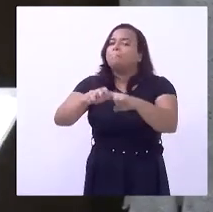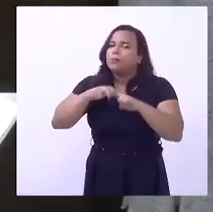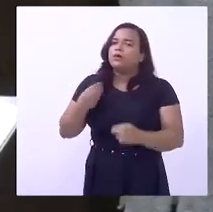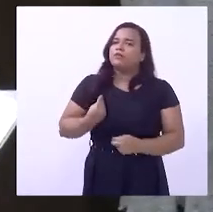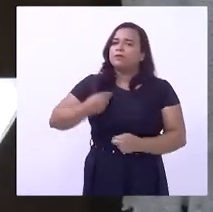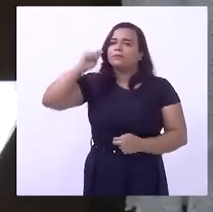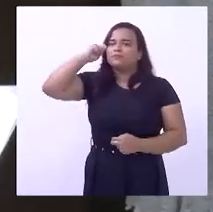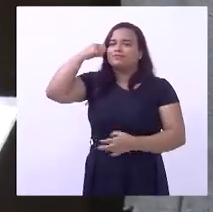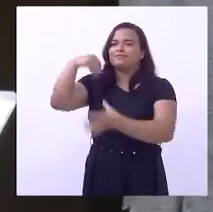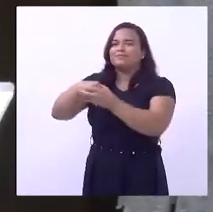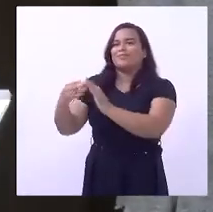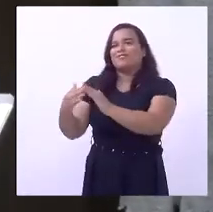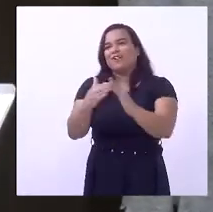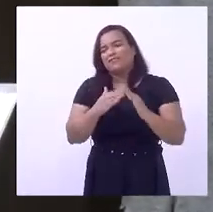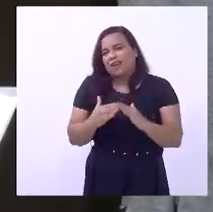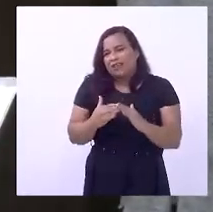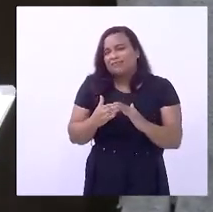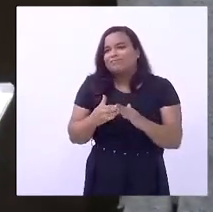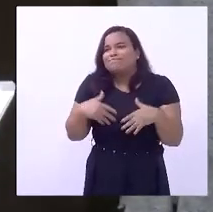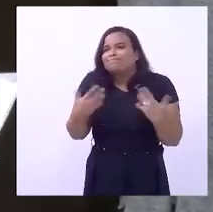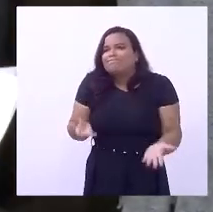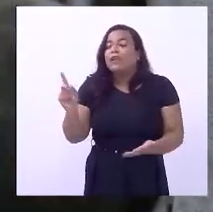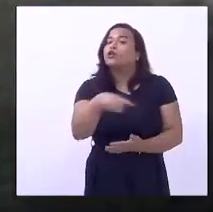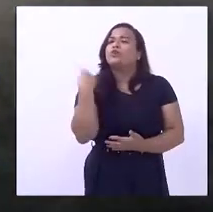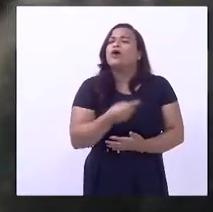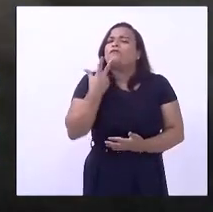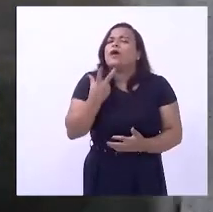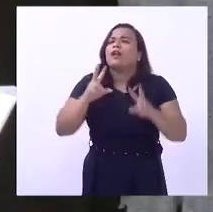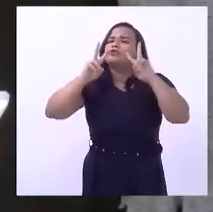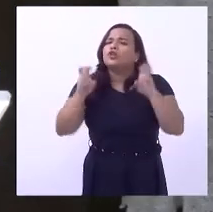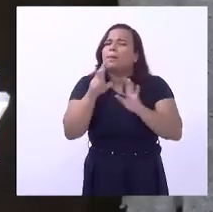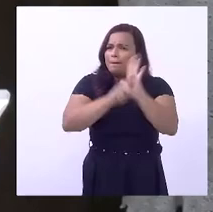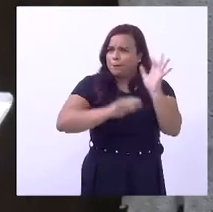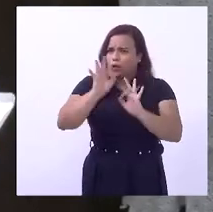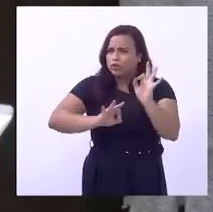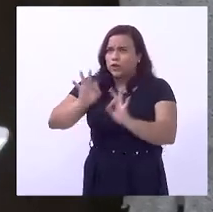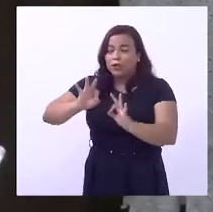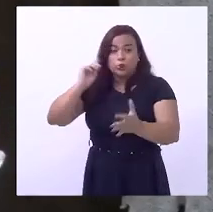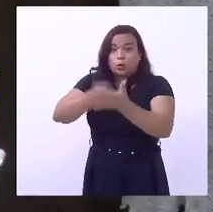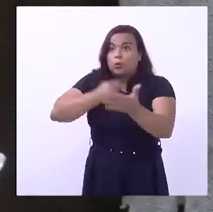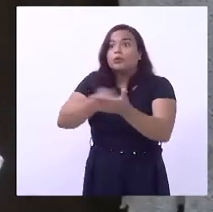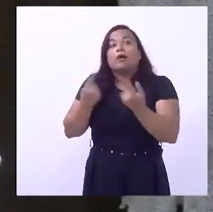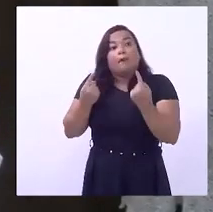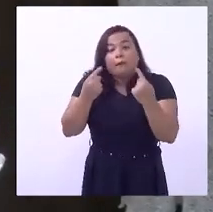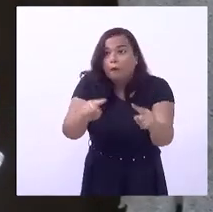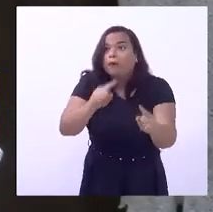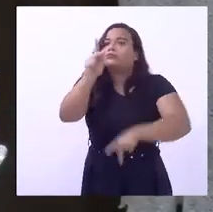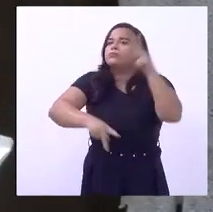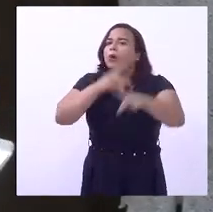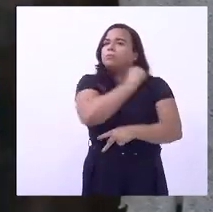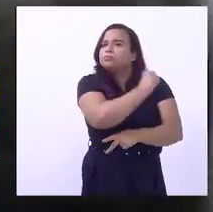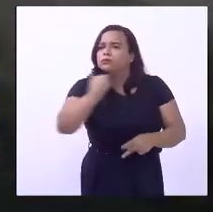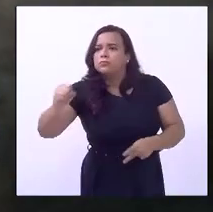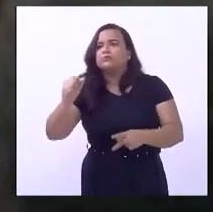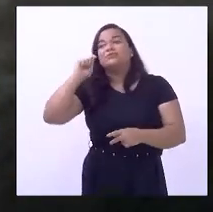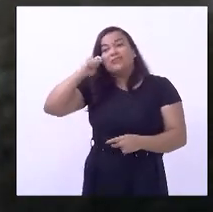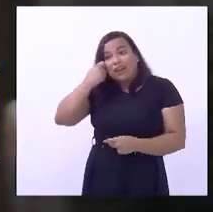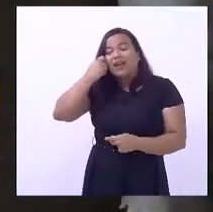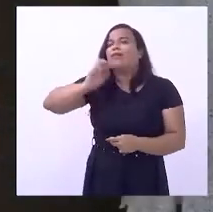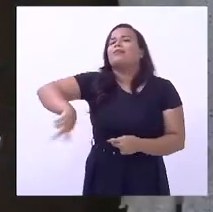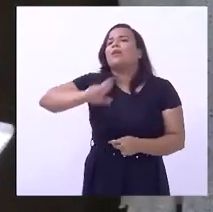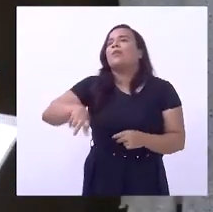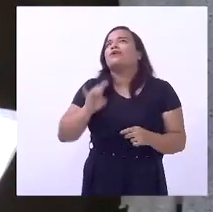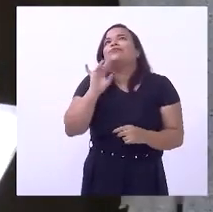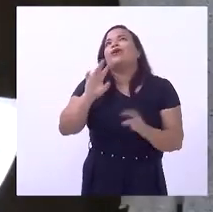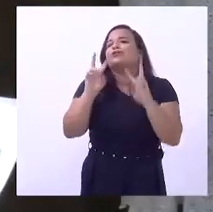falar de um projeto que luta contra o genocídio da população negra não é só uma